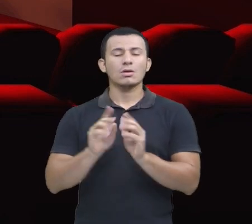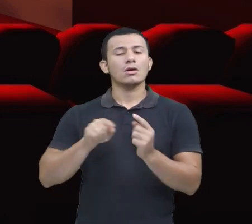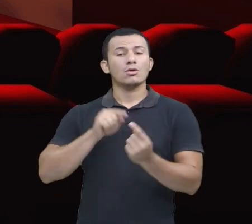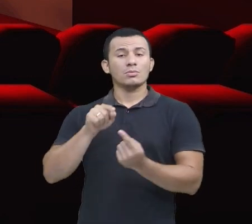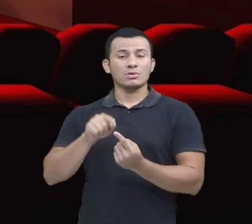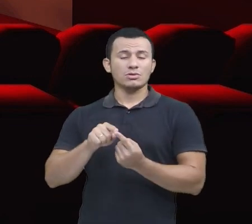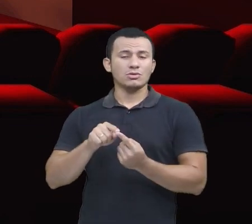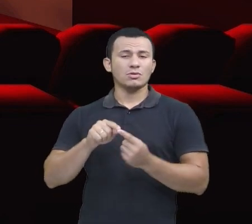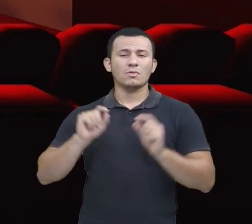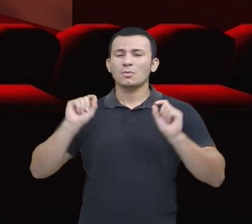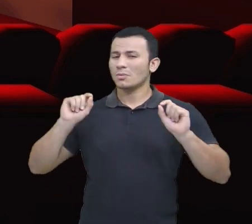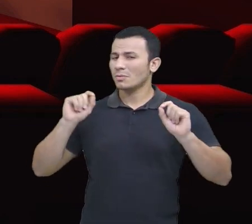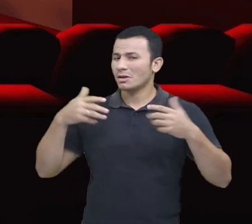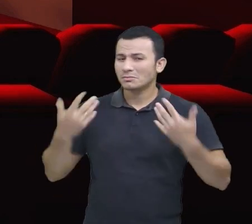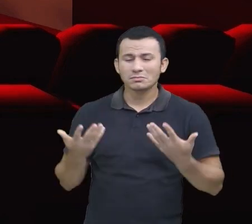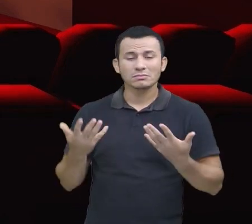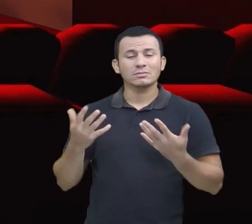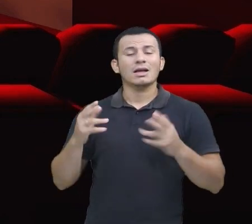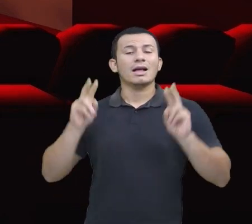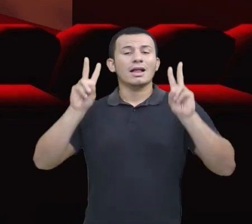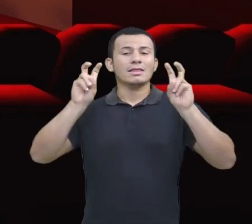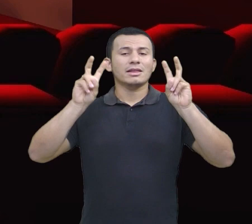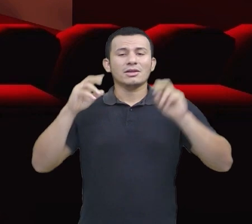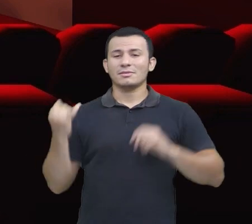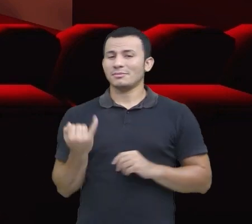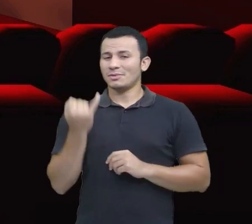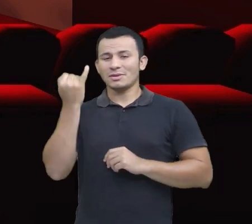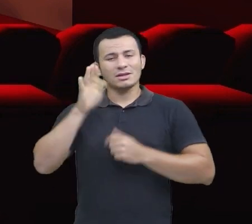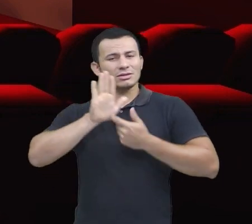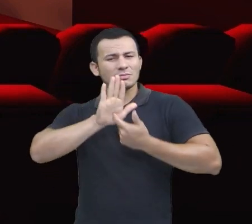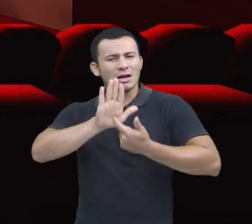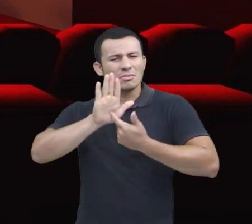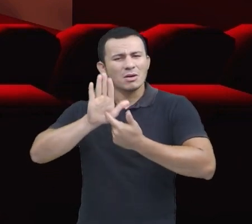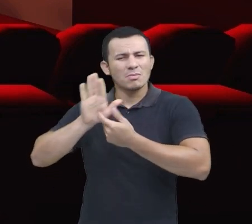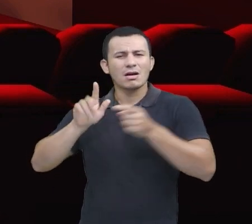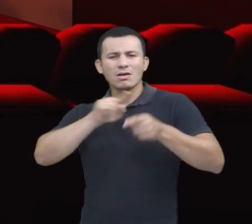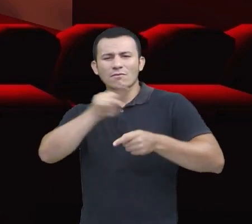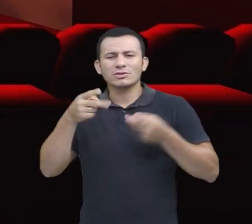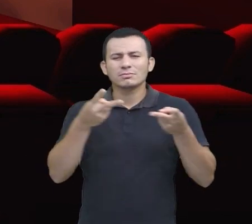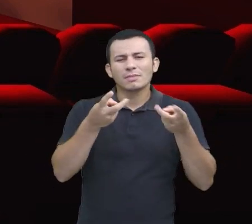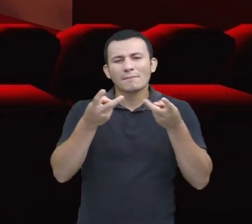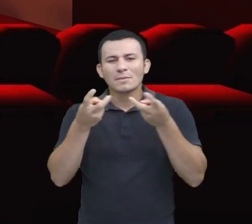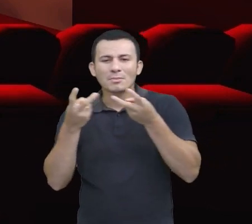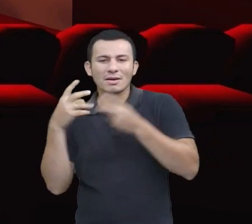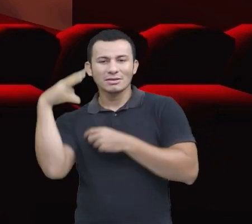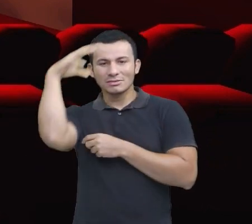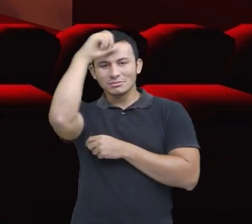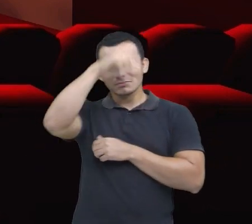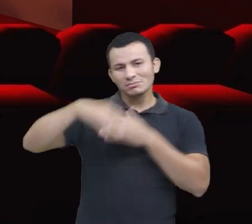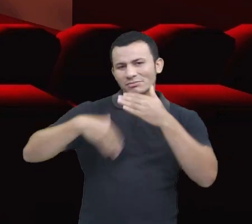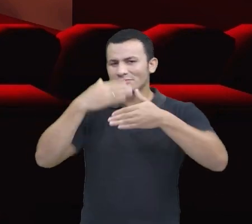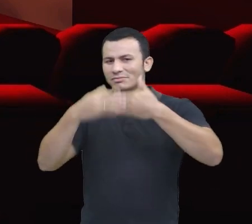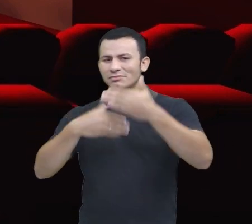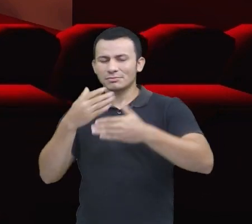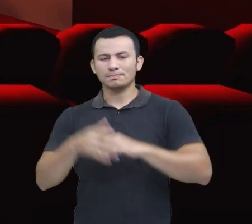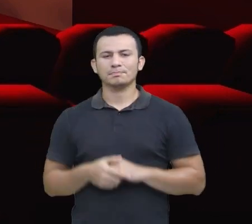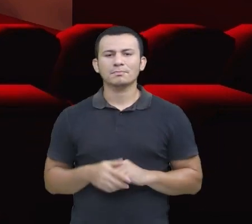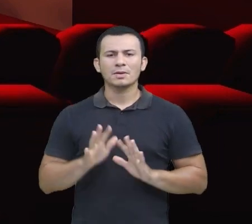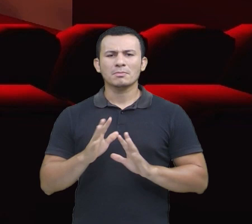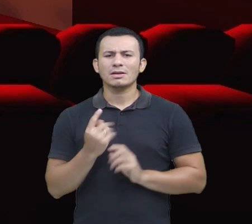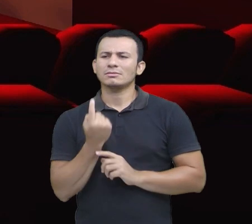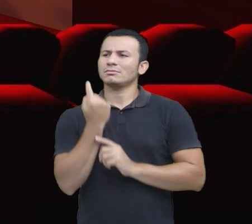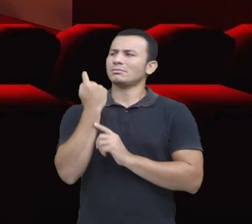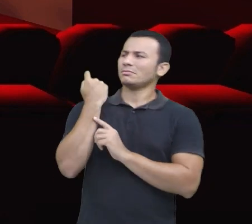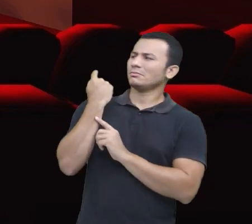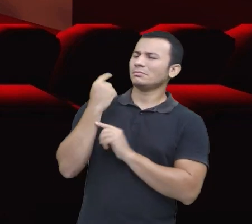para vocês assuntos muito importantes. Então, crianças, o que nós estamos vendo aqui atrás de mim? Nós